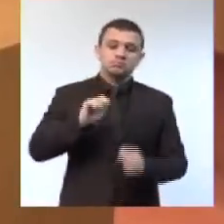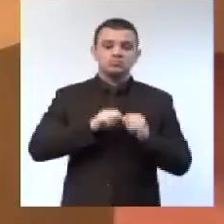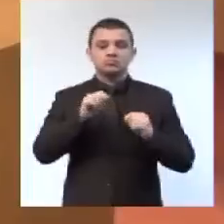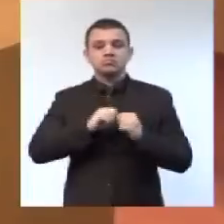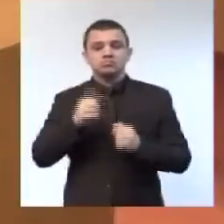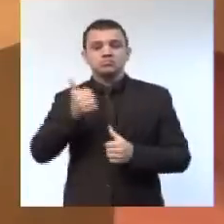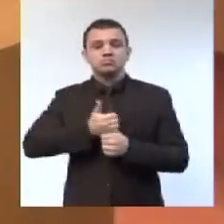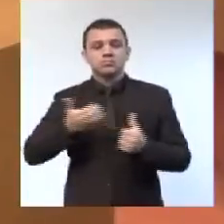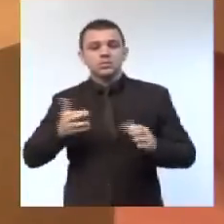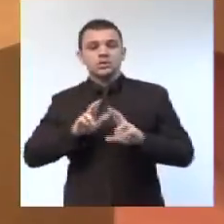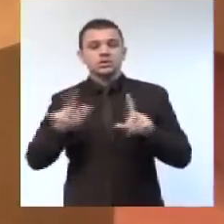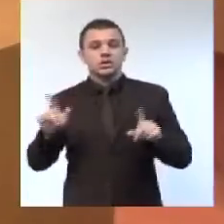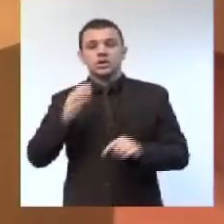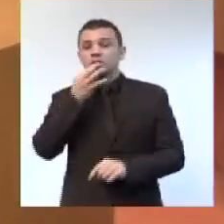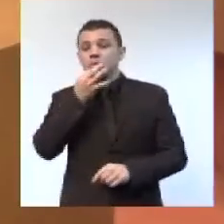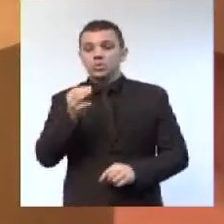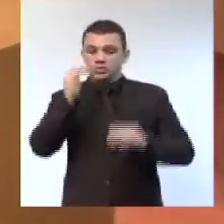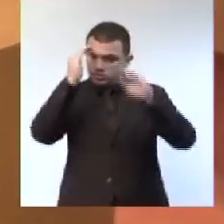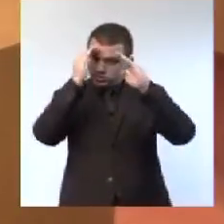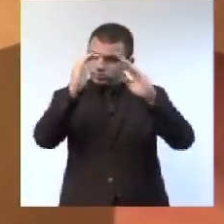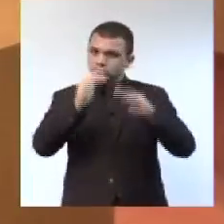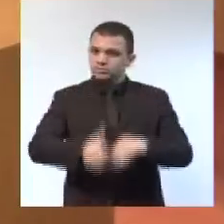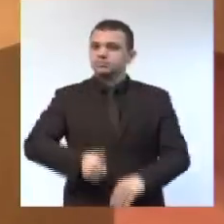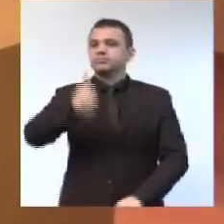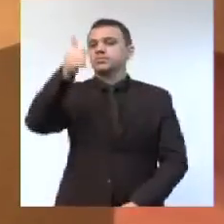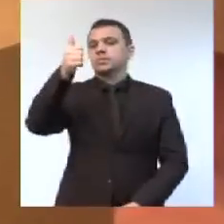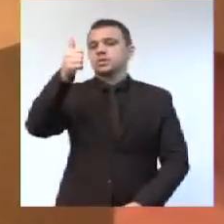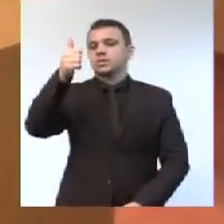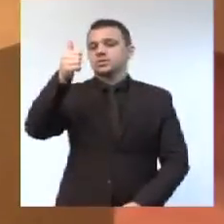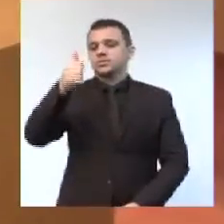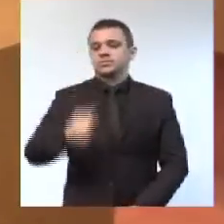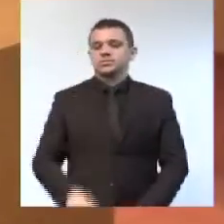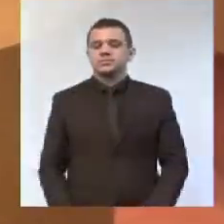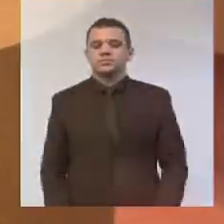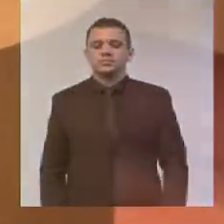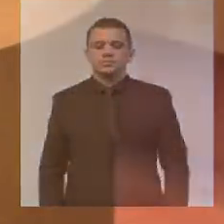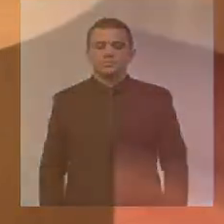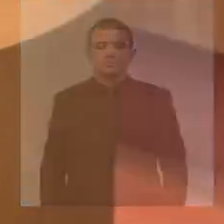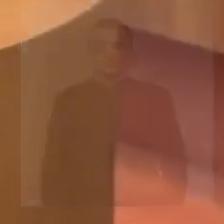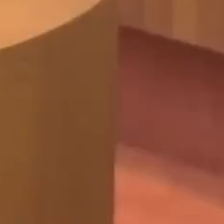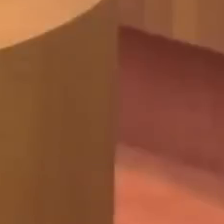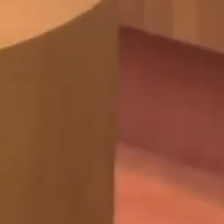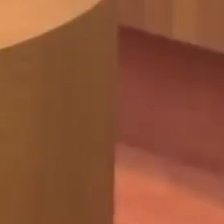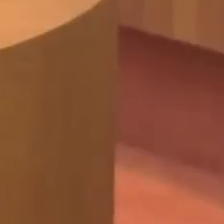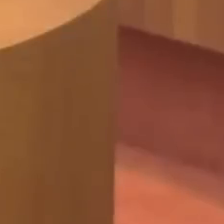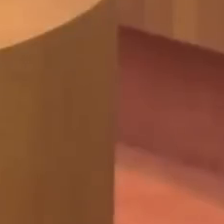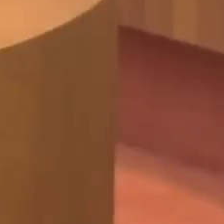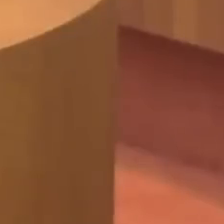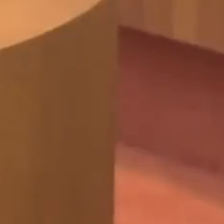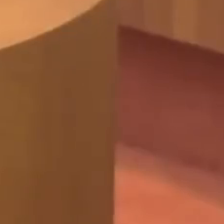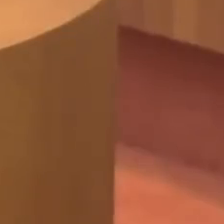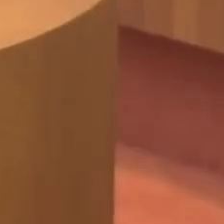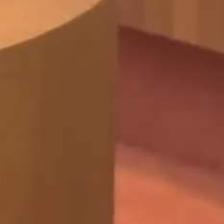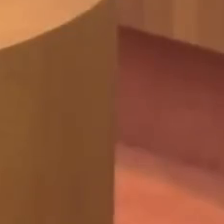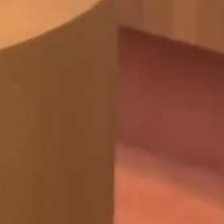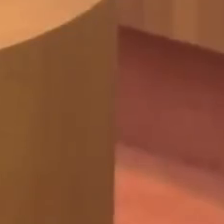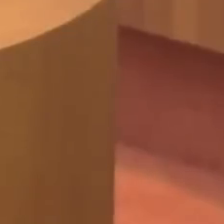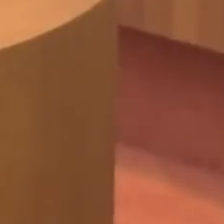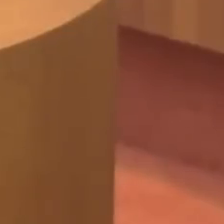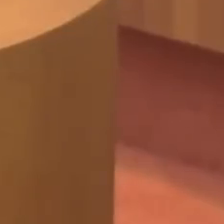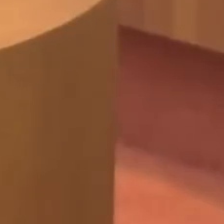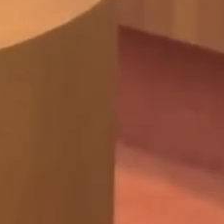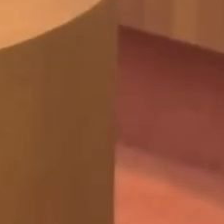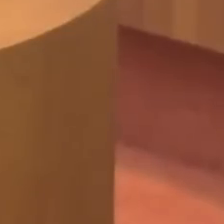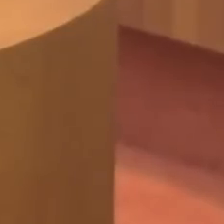certeza que o respeito seria muito maior. Aqui nesta casa, deputada, a senhora hoje tem